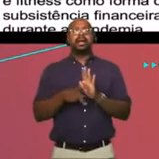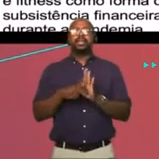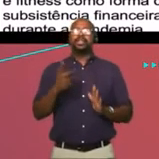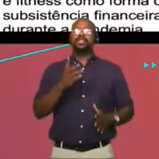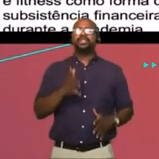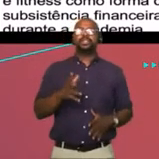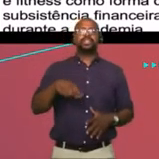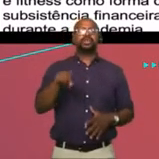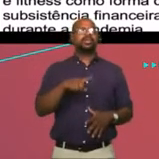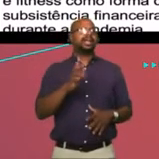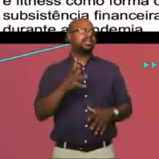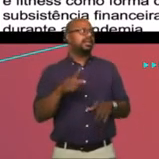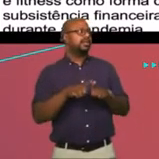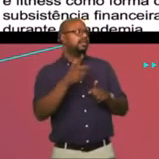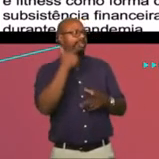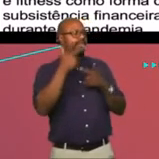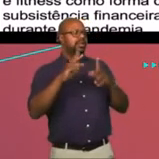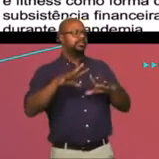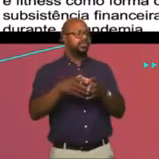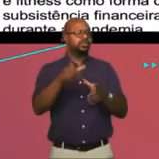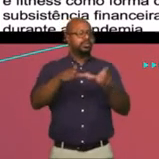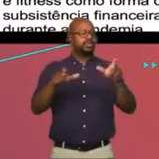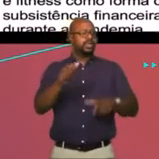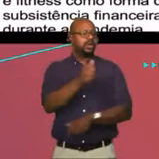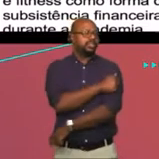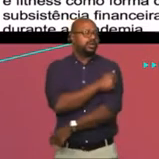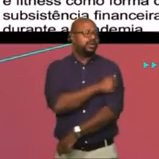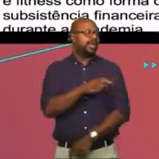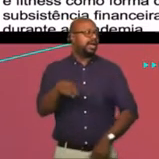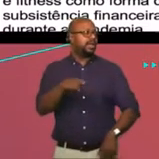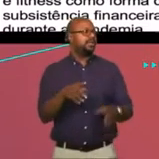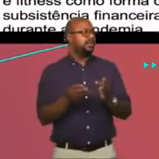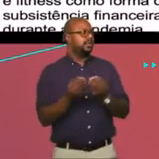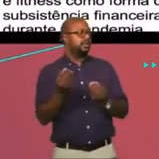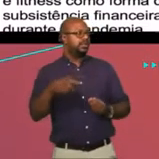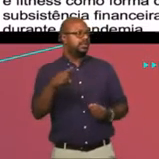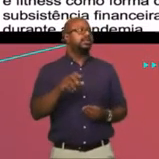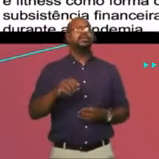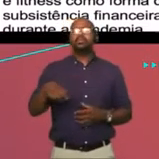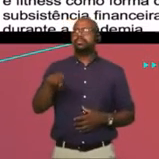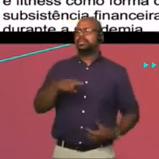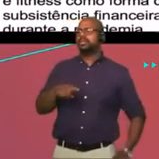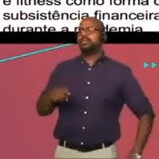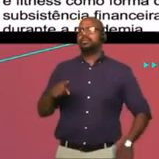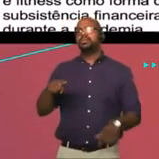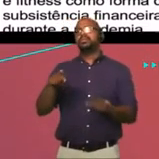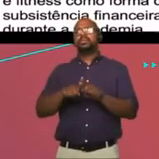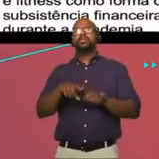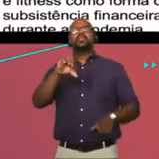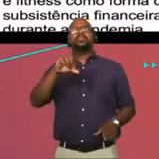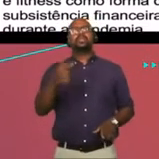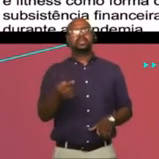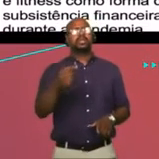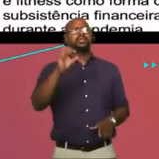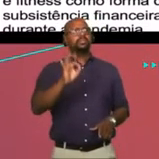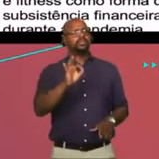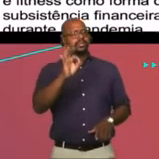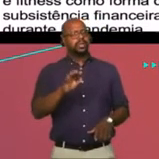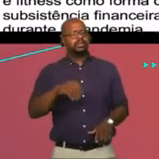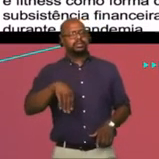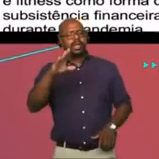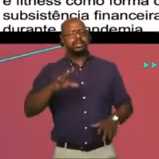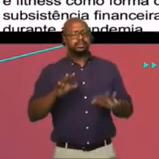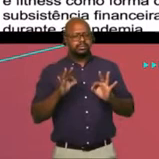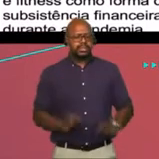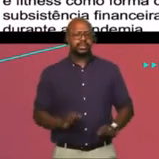médicos lá gente abre o olho porque o Hudson consegue fazer uma análise de Margem com 97 por cento mais de